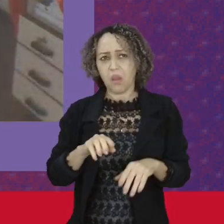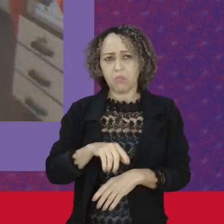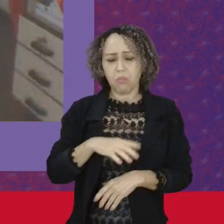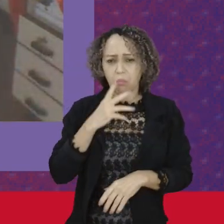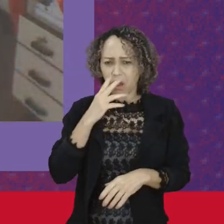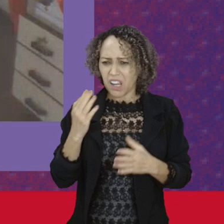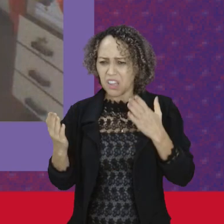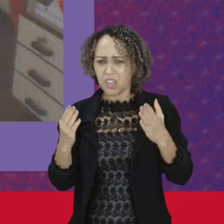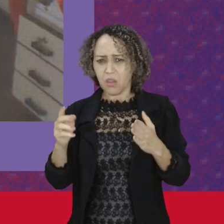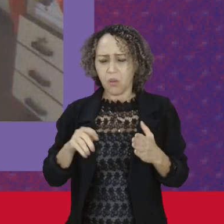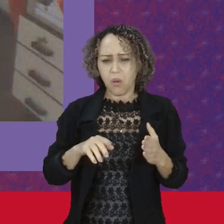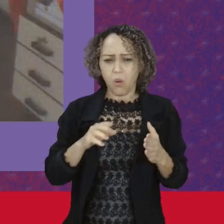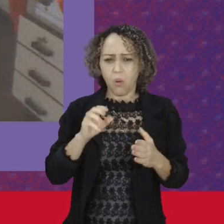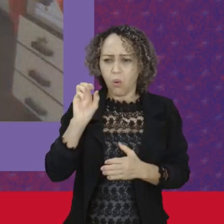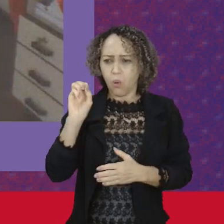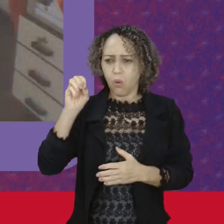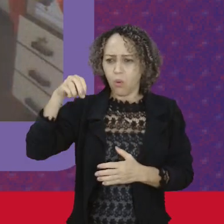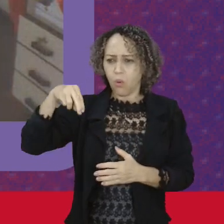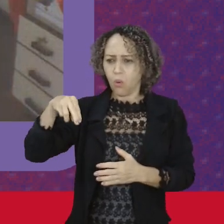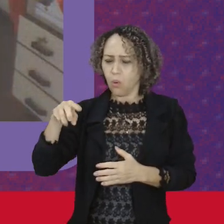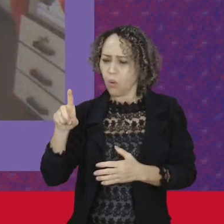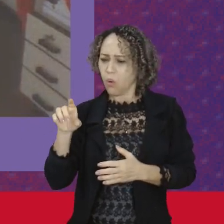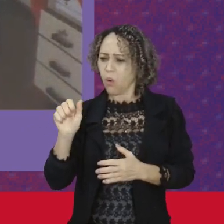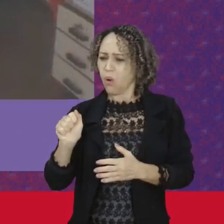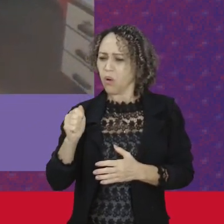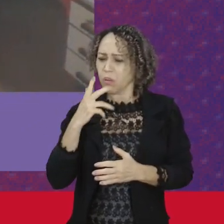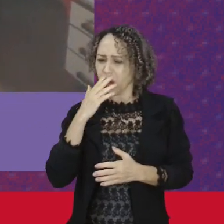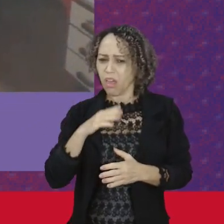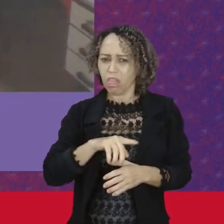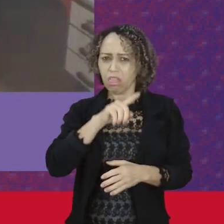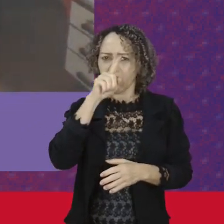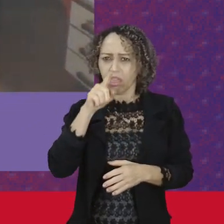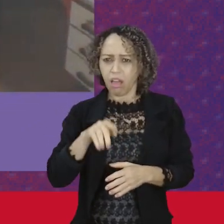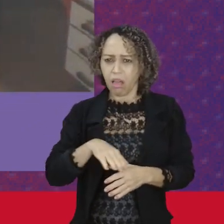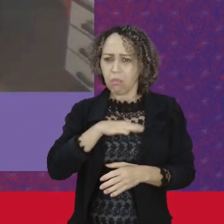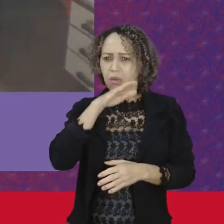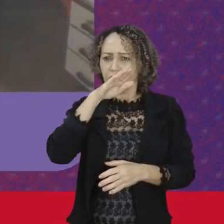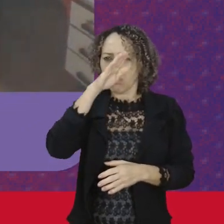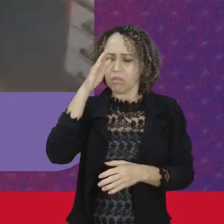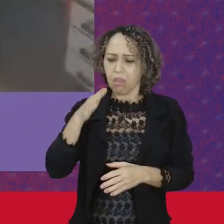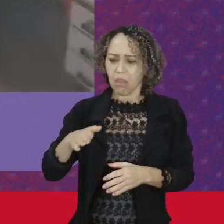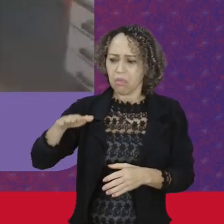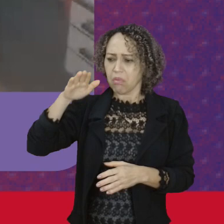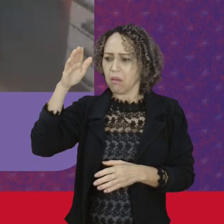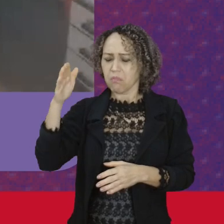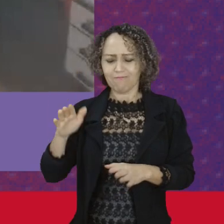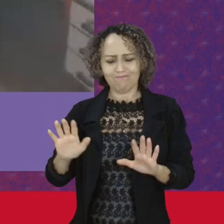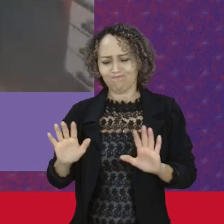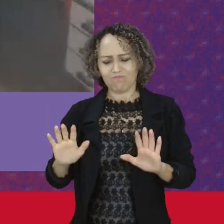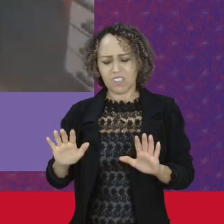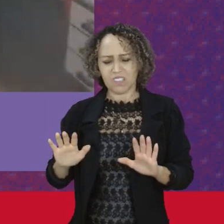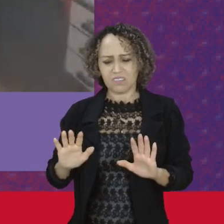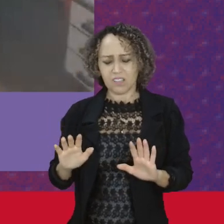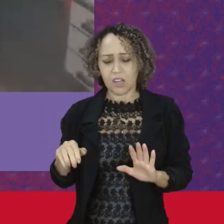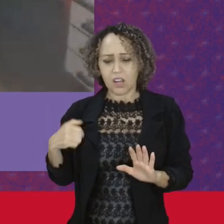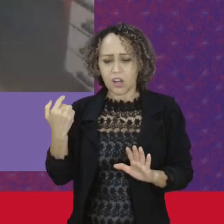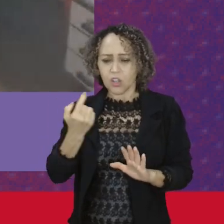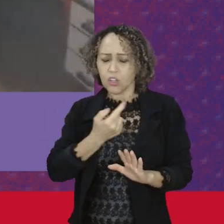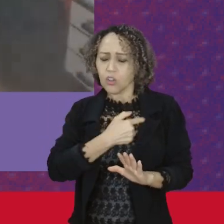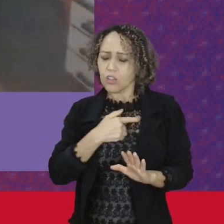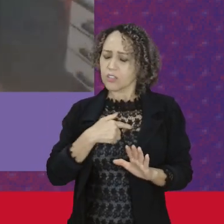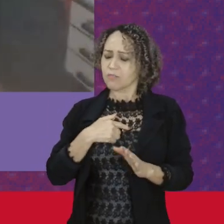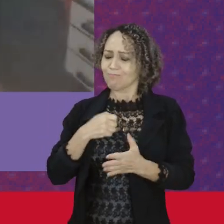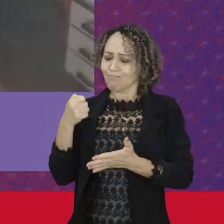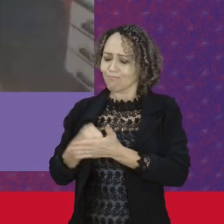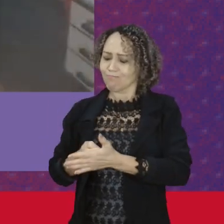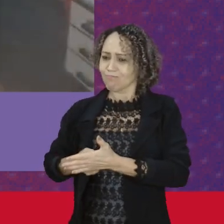somos um processo histórico, nós estamos construindo, nós somos protagonistas de lutas históricas, políticas. Então,